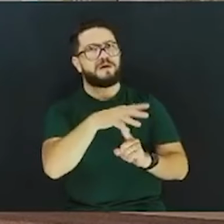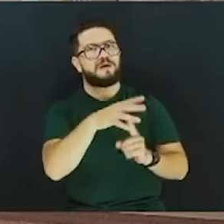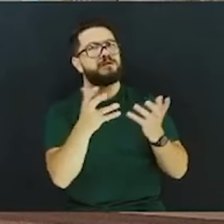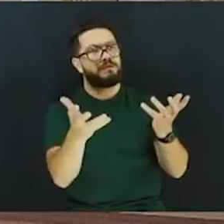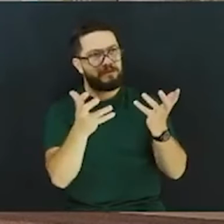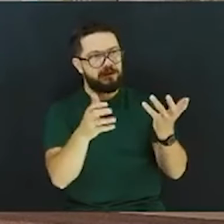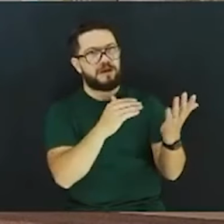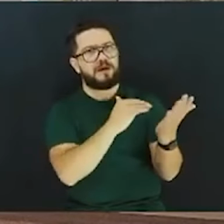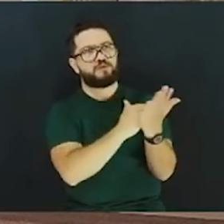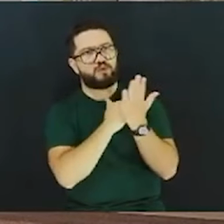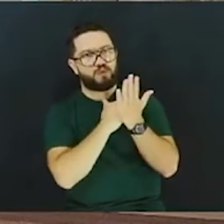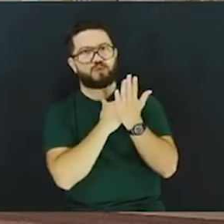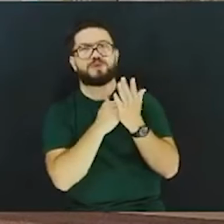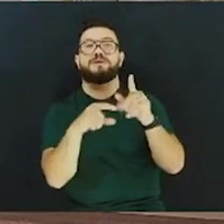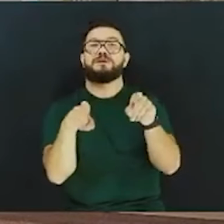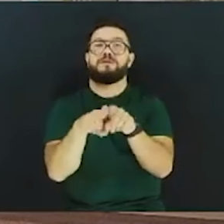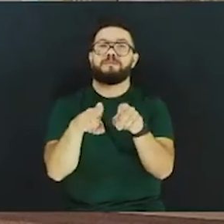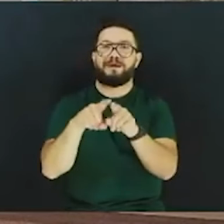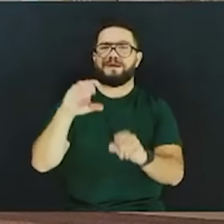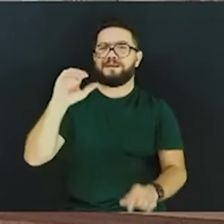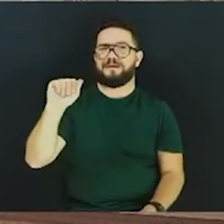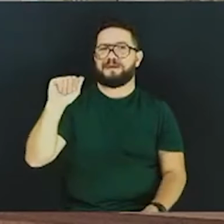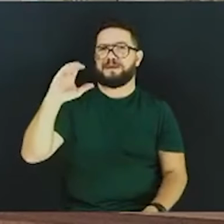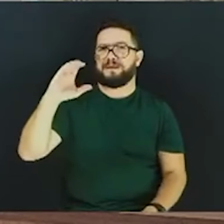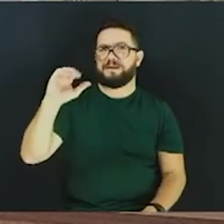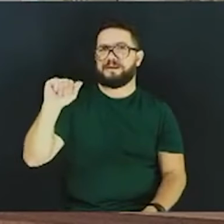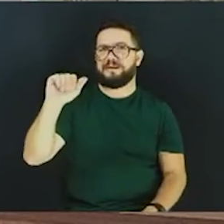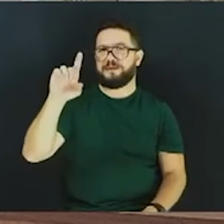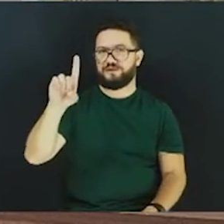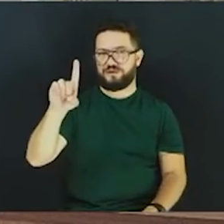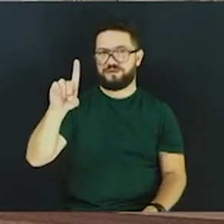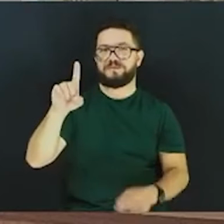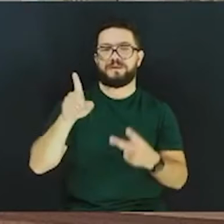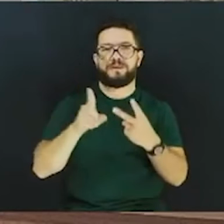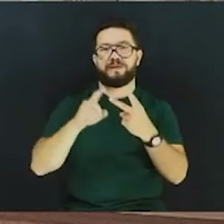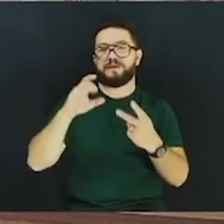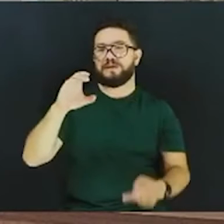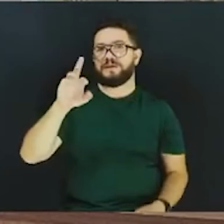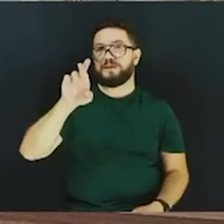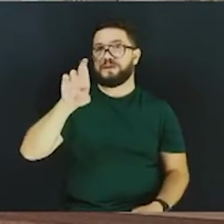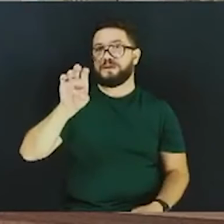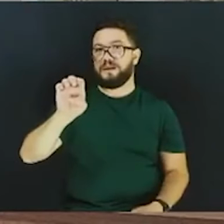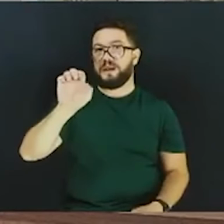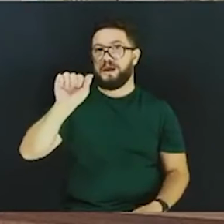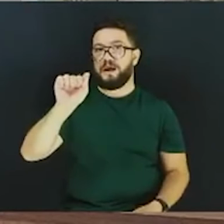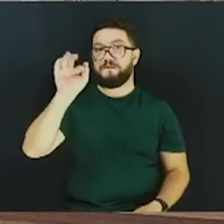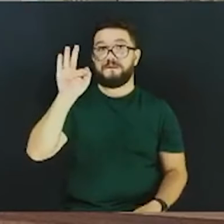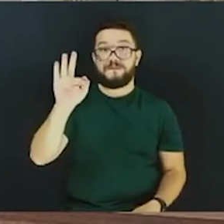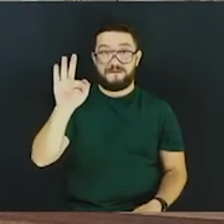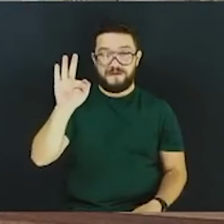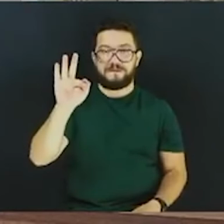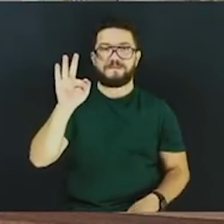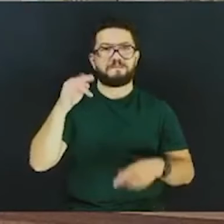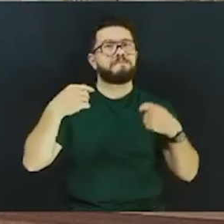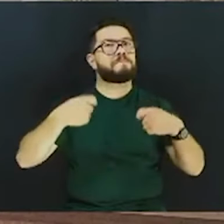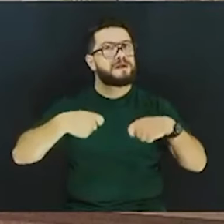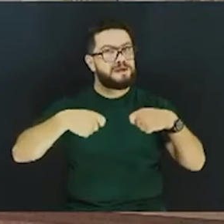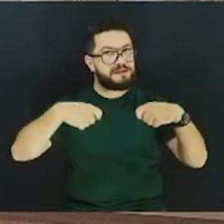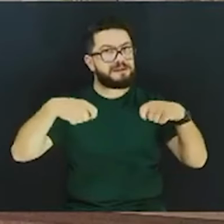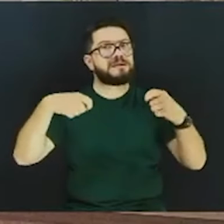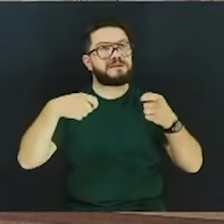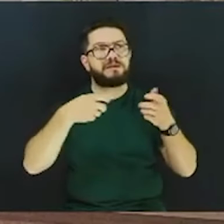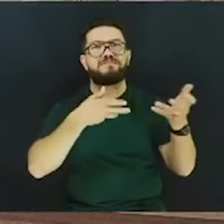uma demanda da arcade e do creaf aqui do nosso Estado do Paraná para falar sobre essa situação peço